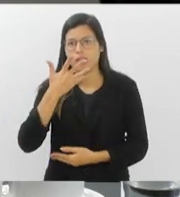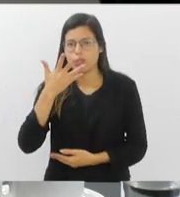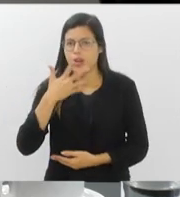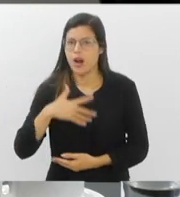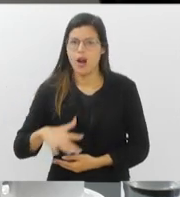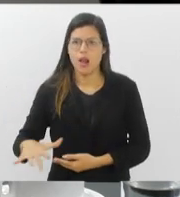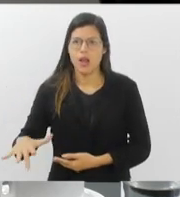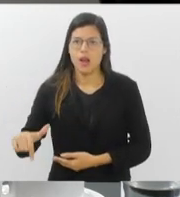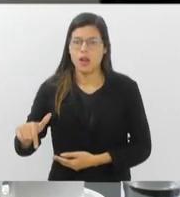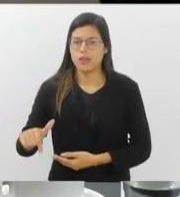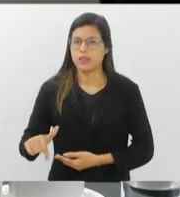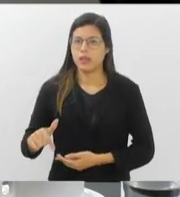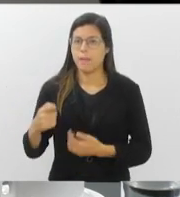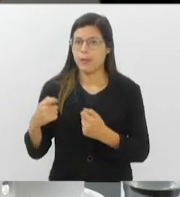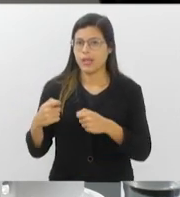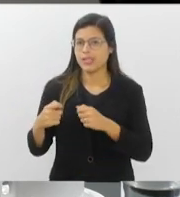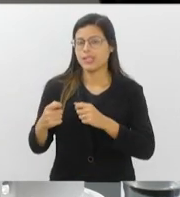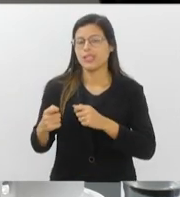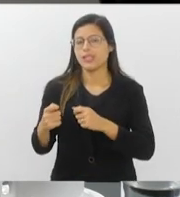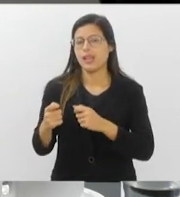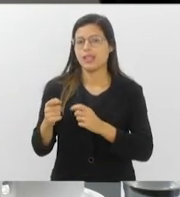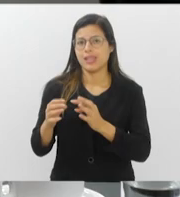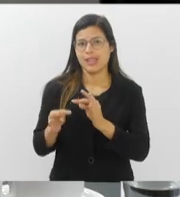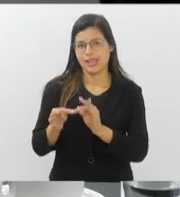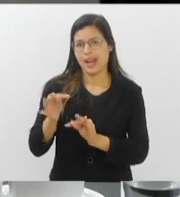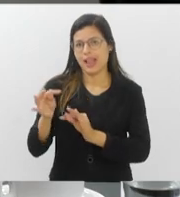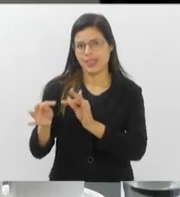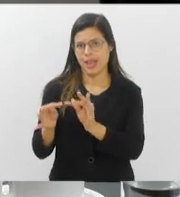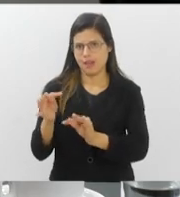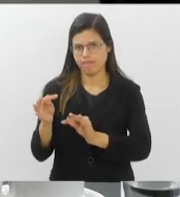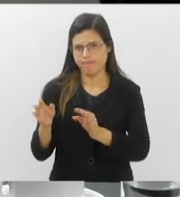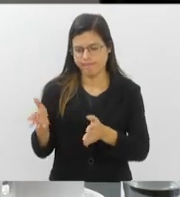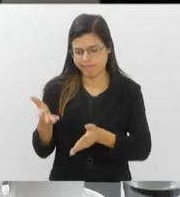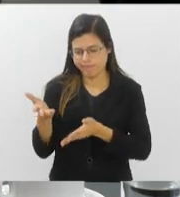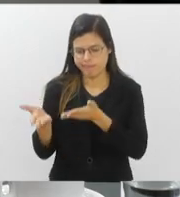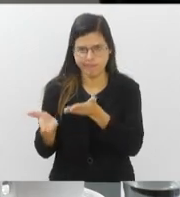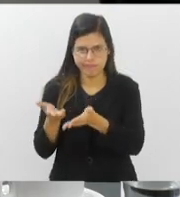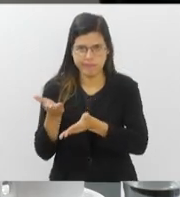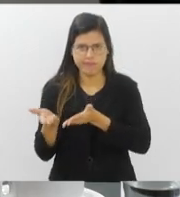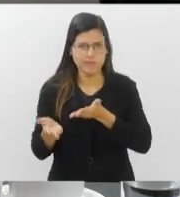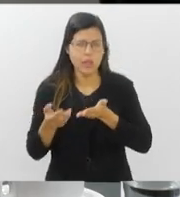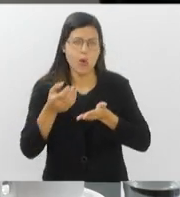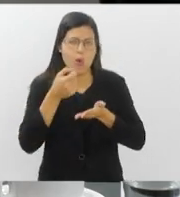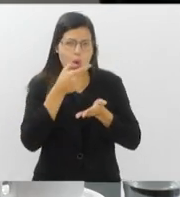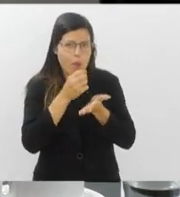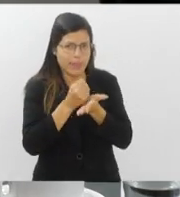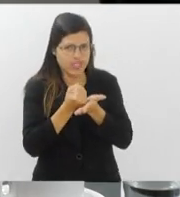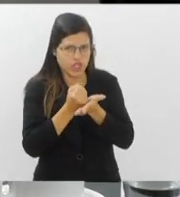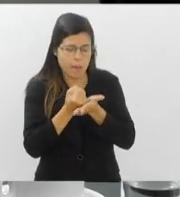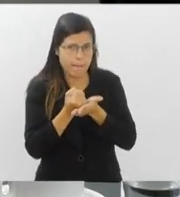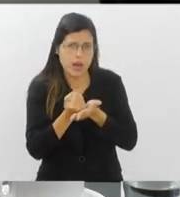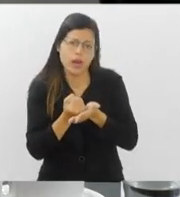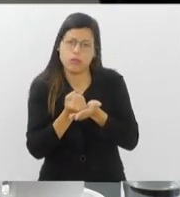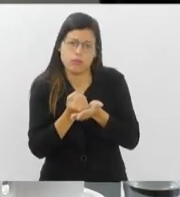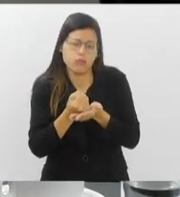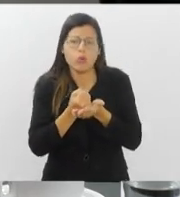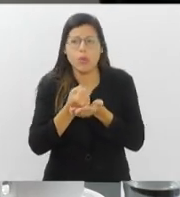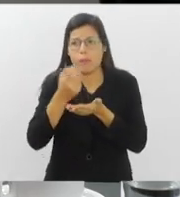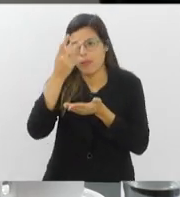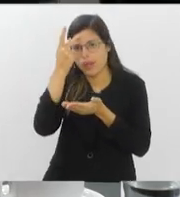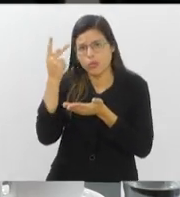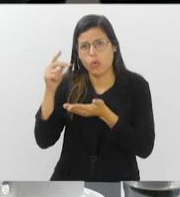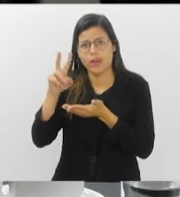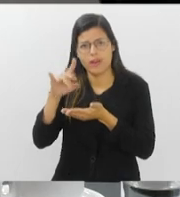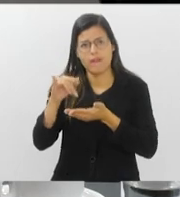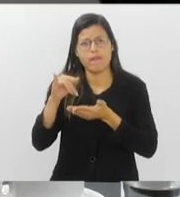forem devidamente tratadas. Serão tratadas com medicamentos, quem terá que aviar as receitas é